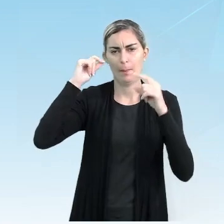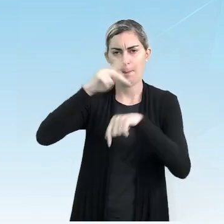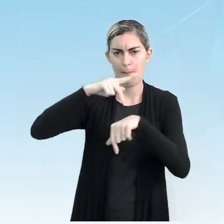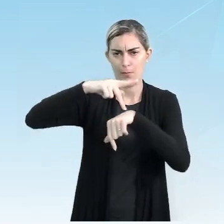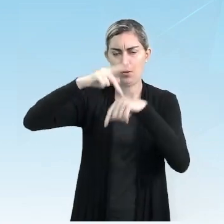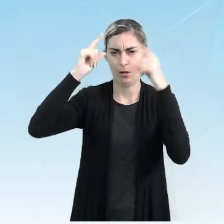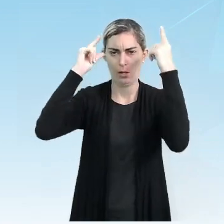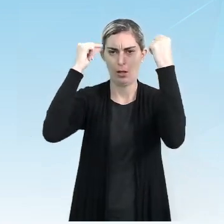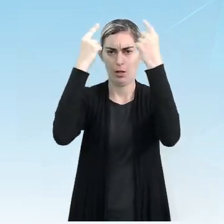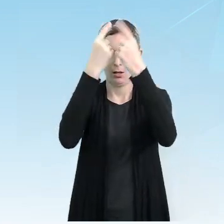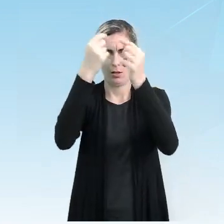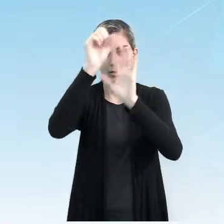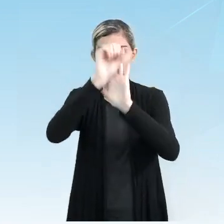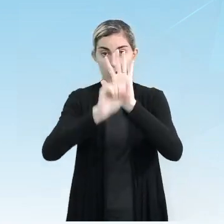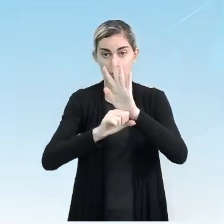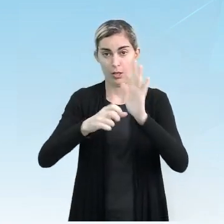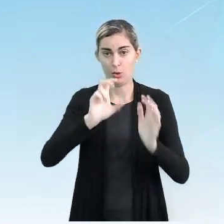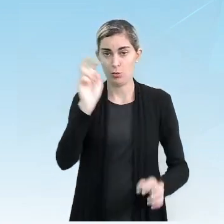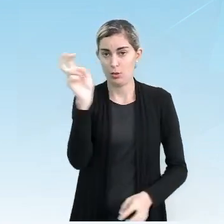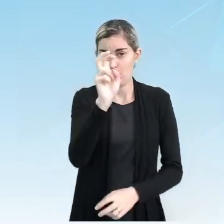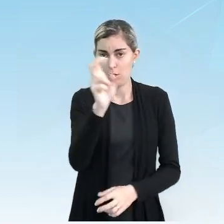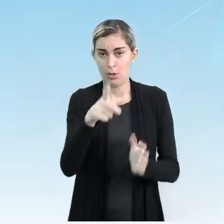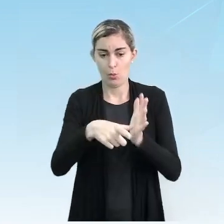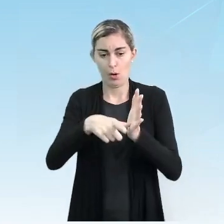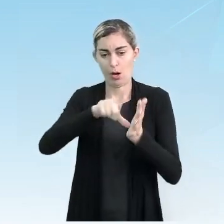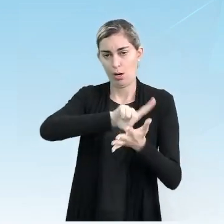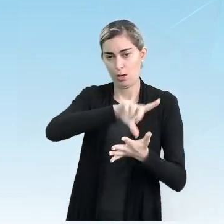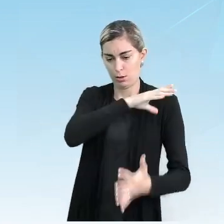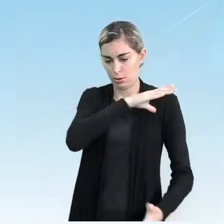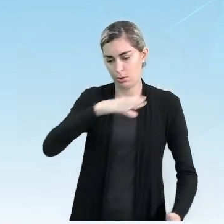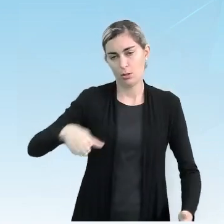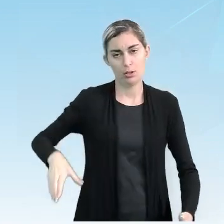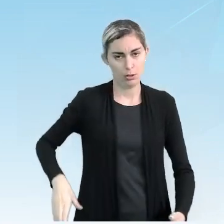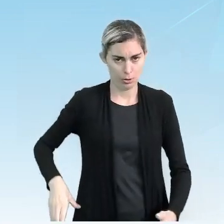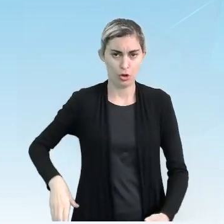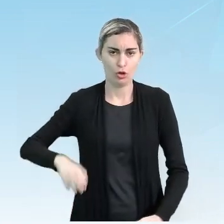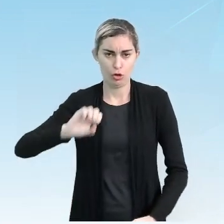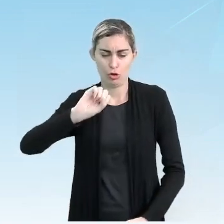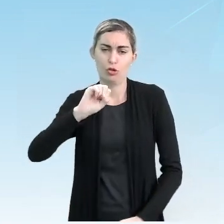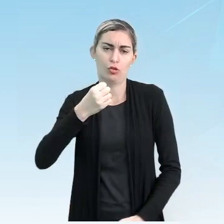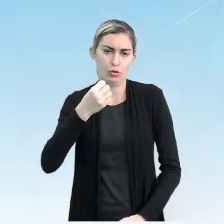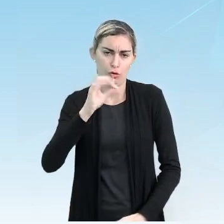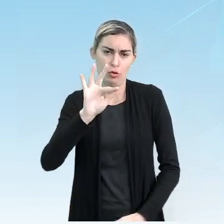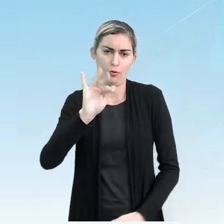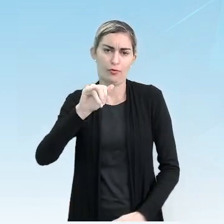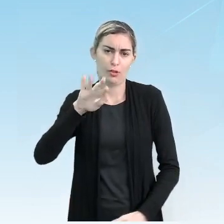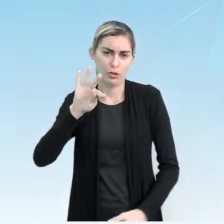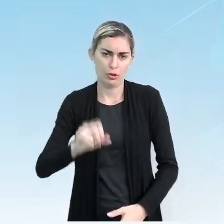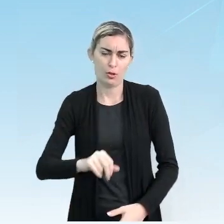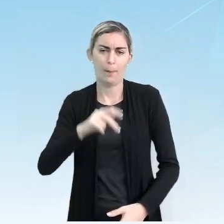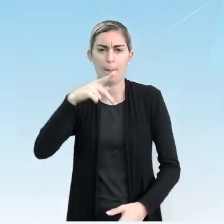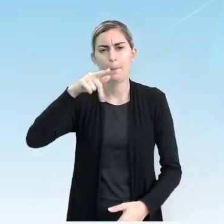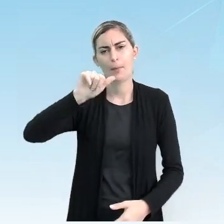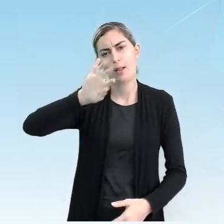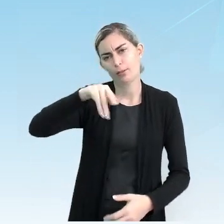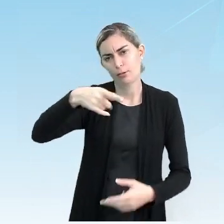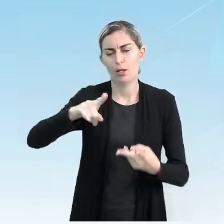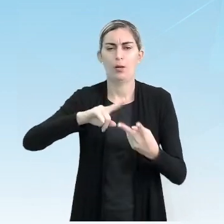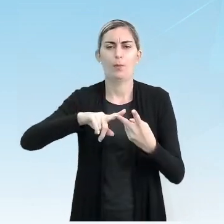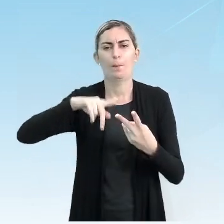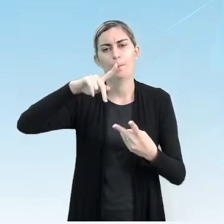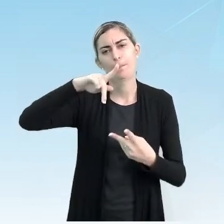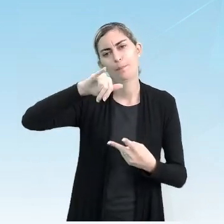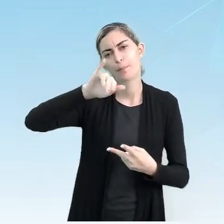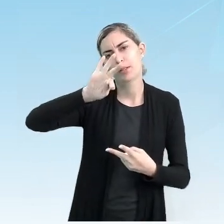V a.C., lá no período dos sofistas, tá? Sim. Só a nível de curiosidade, Platão, Pitágoras. Pitágoras,